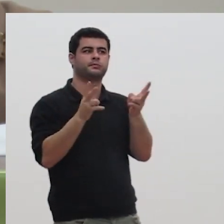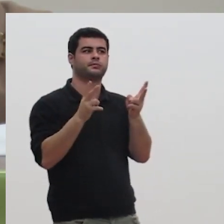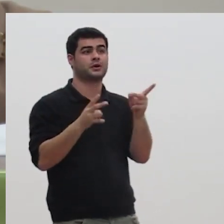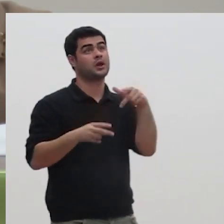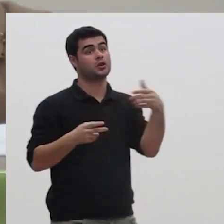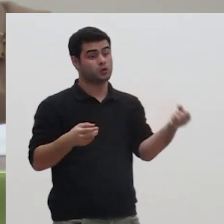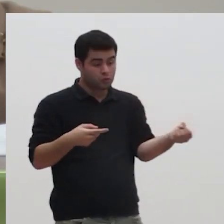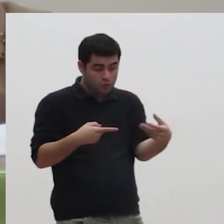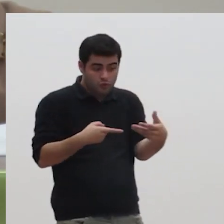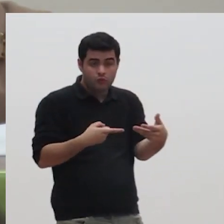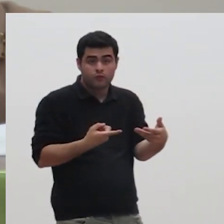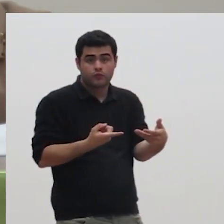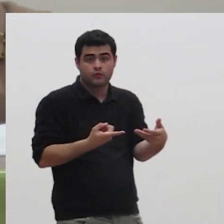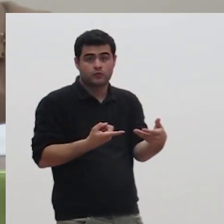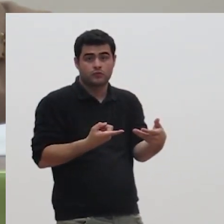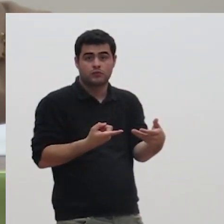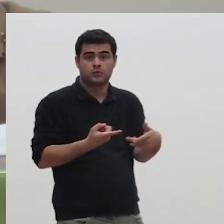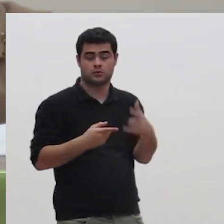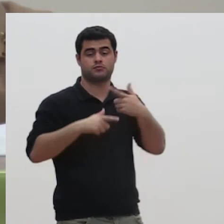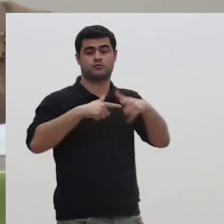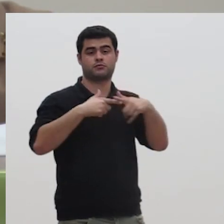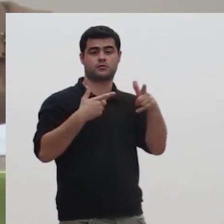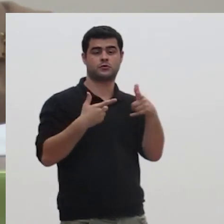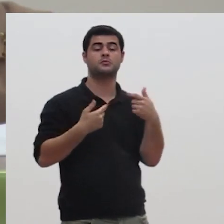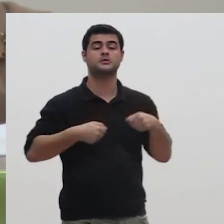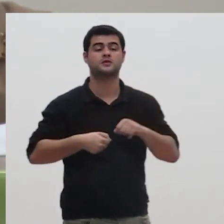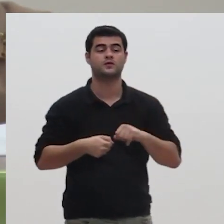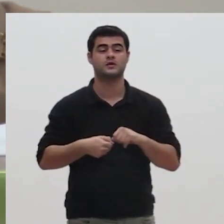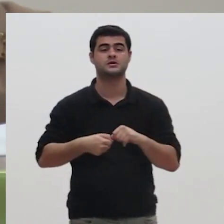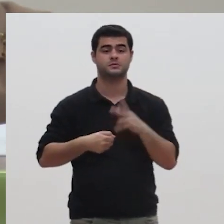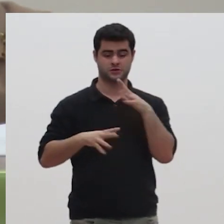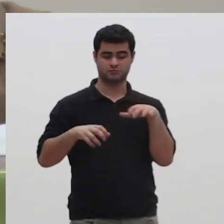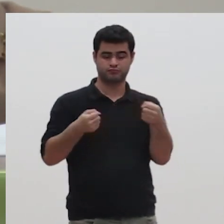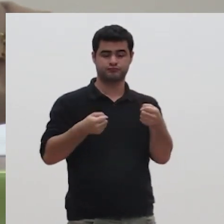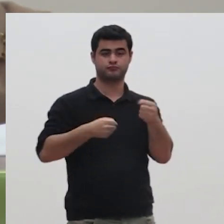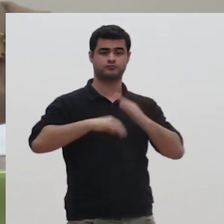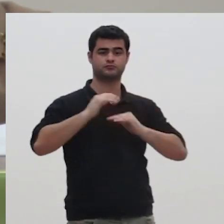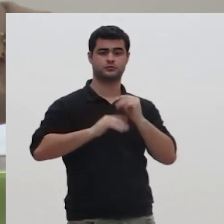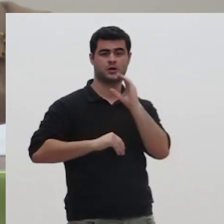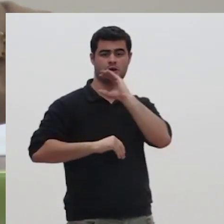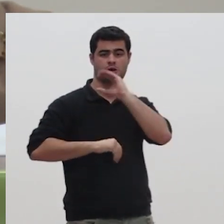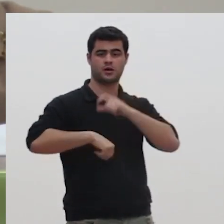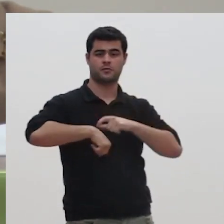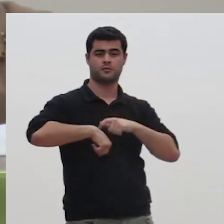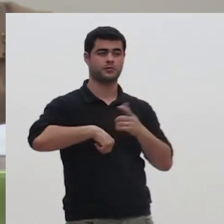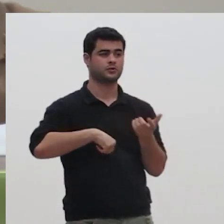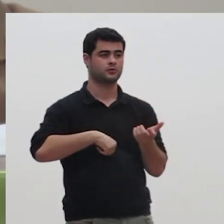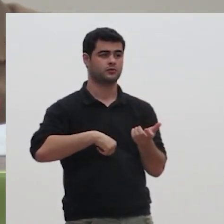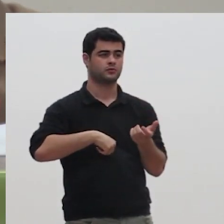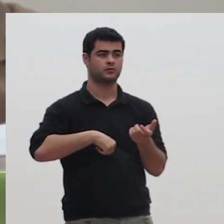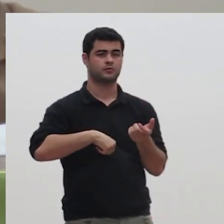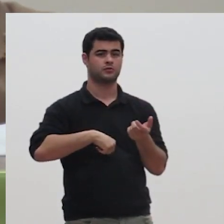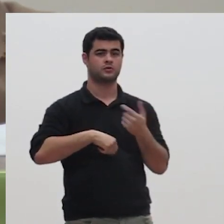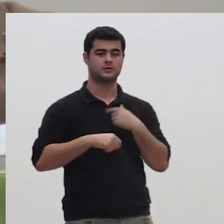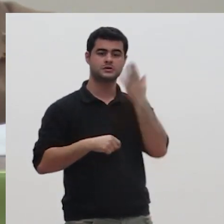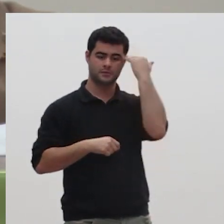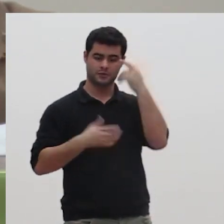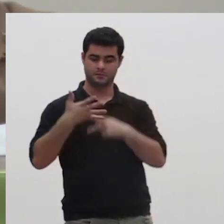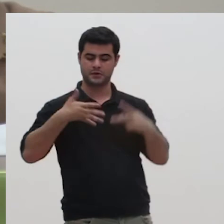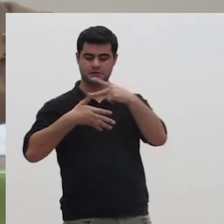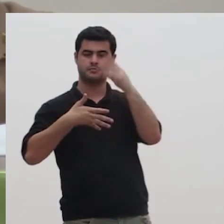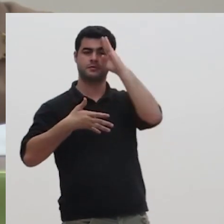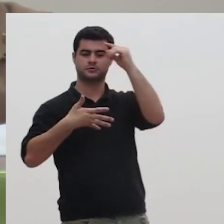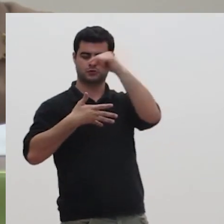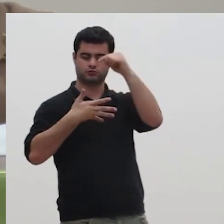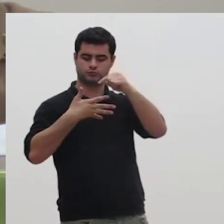é lá o do Campus Botânico, e não tem acontecido. Então, o que tem que fazer? Tem que ter eficiência aqui e tem que ter ordem de prioridades. Para isso, nós precisamos